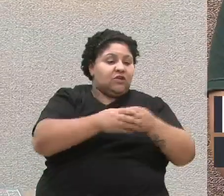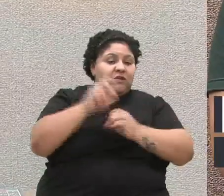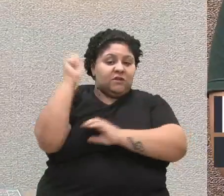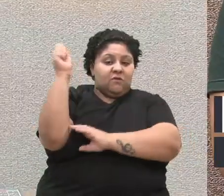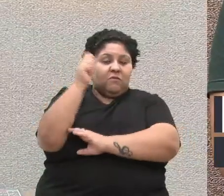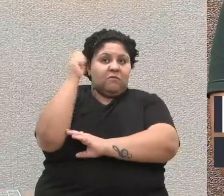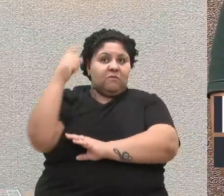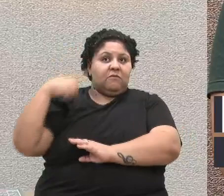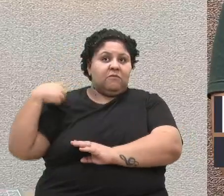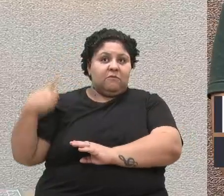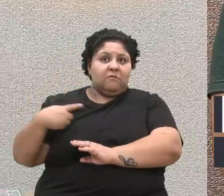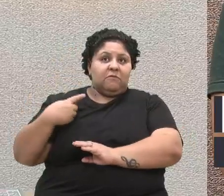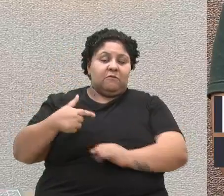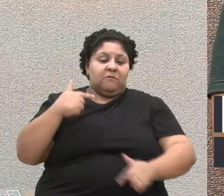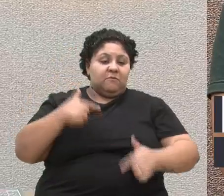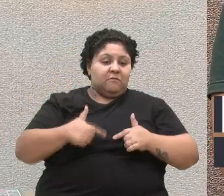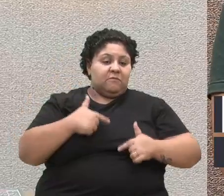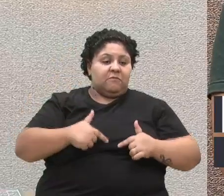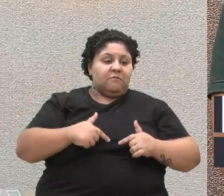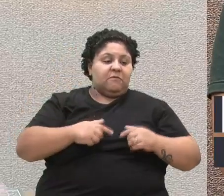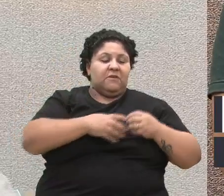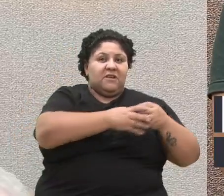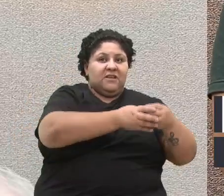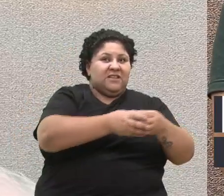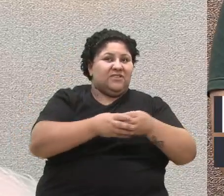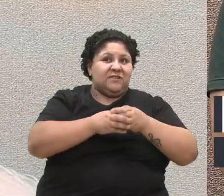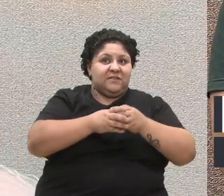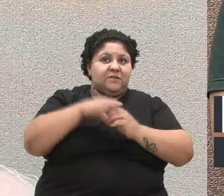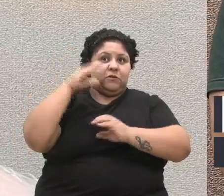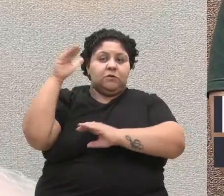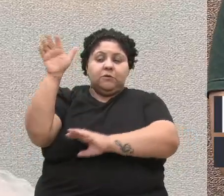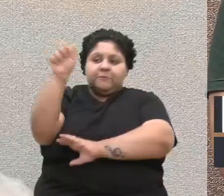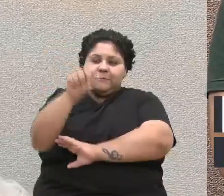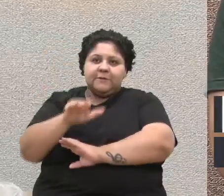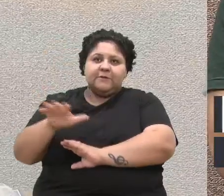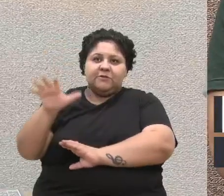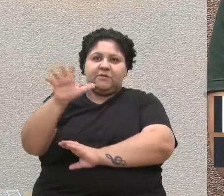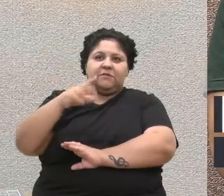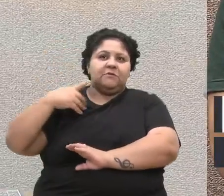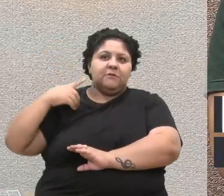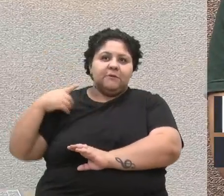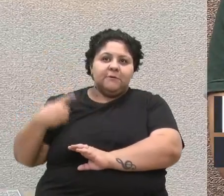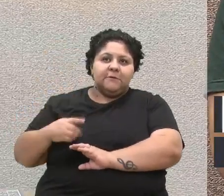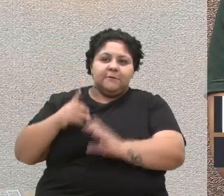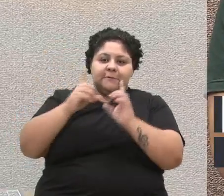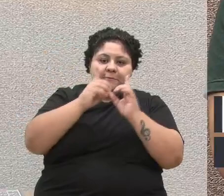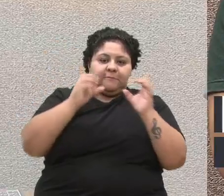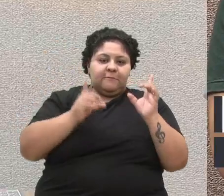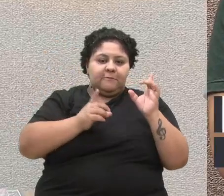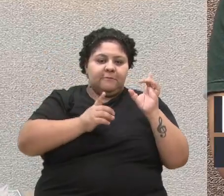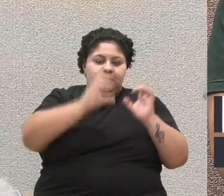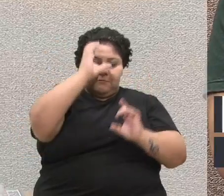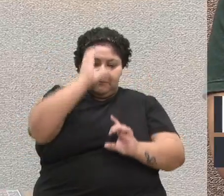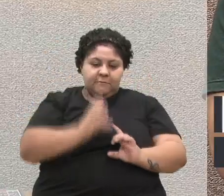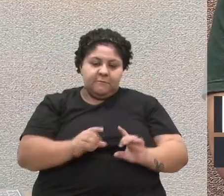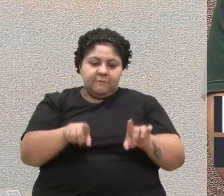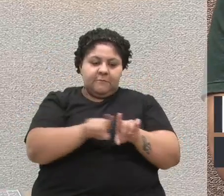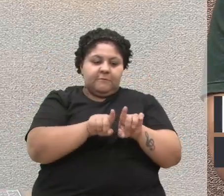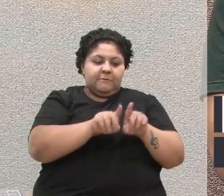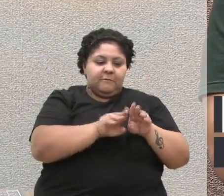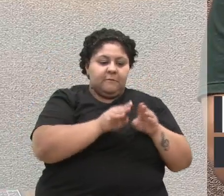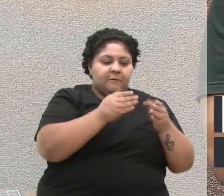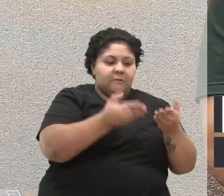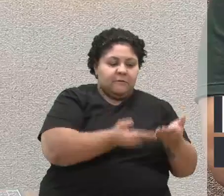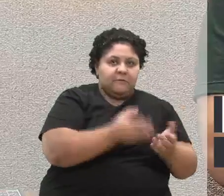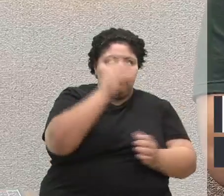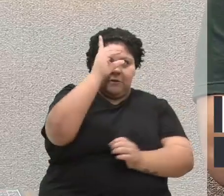e a Associação Nacional de Advogados pela Democracia, Justiça e Cidadania. E também participou da Comissão de Direitos Humanos da Ordem dos